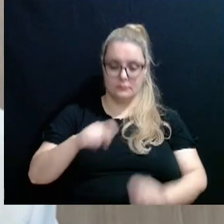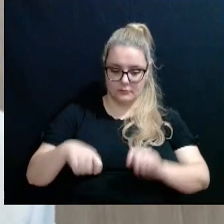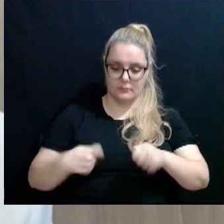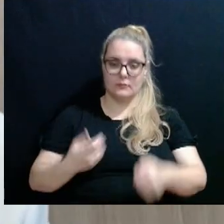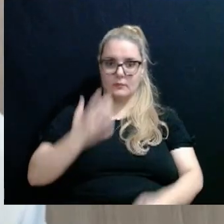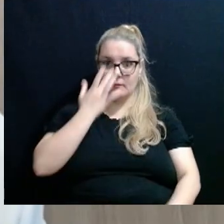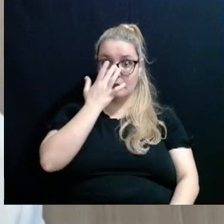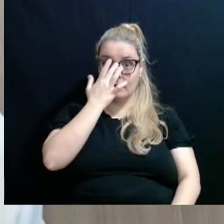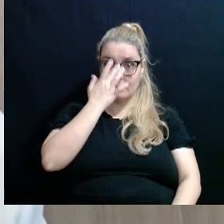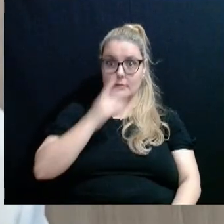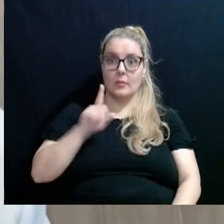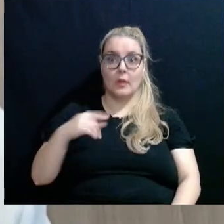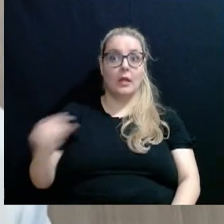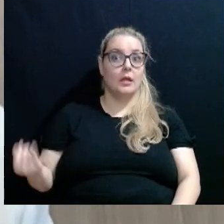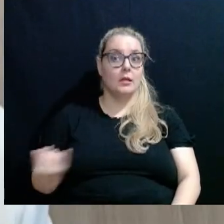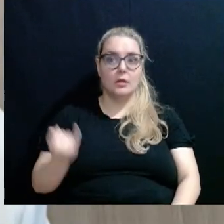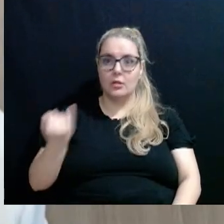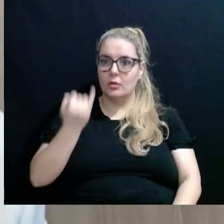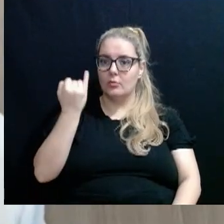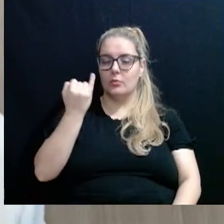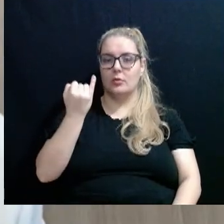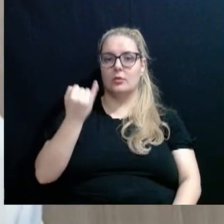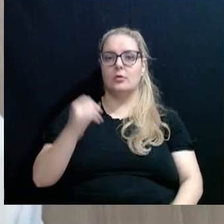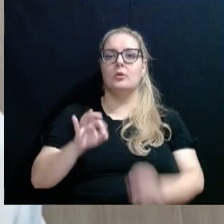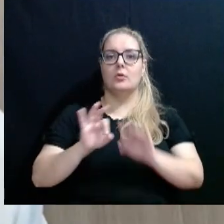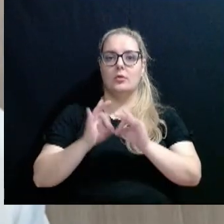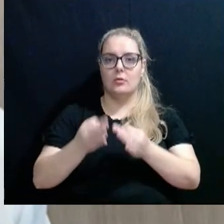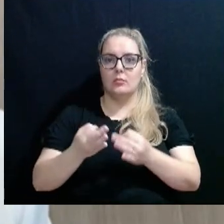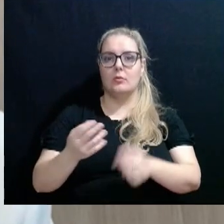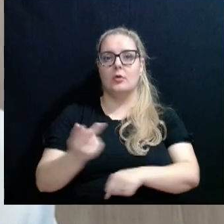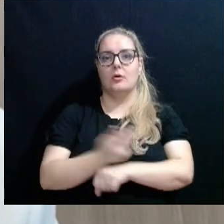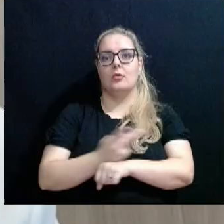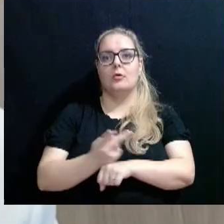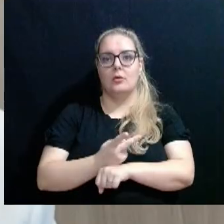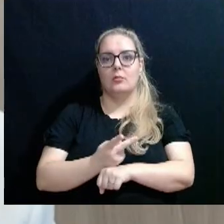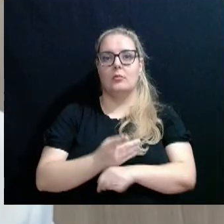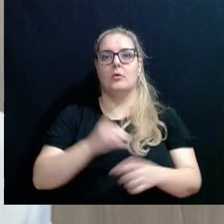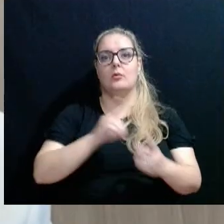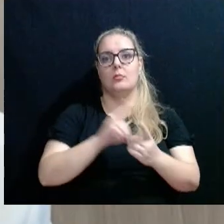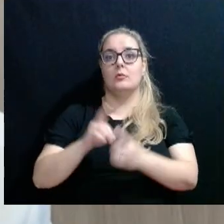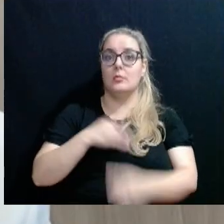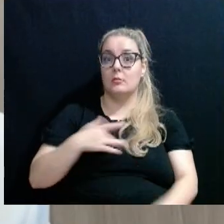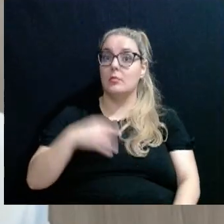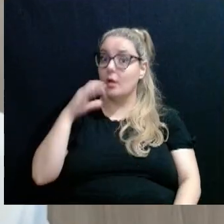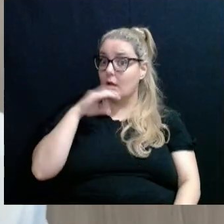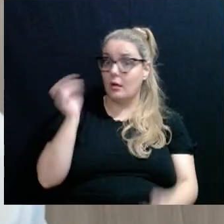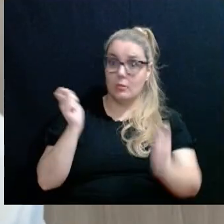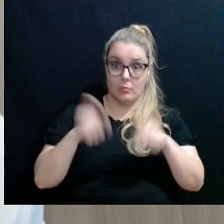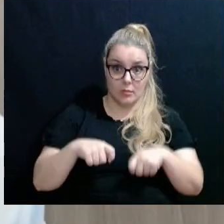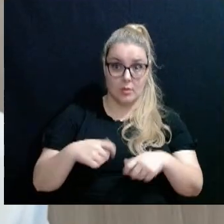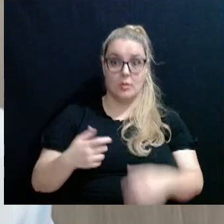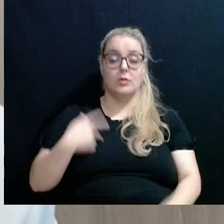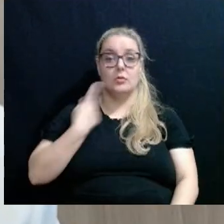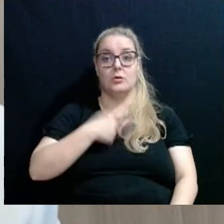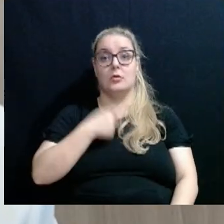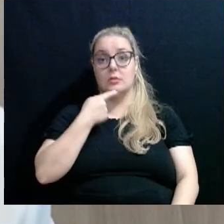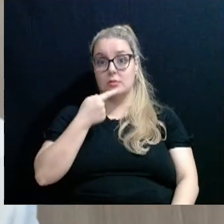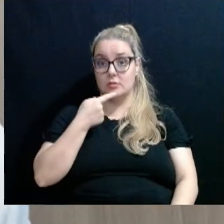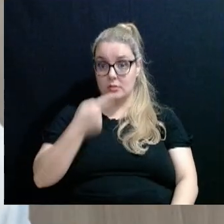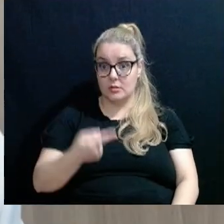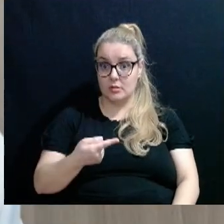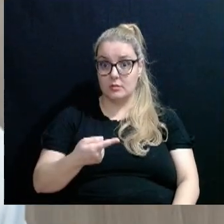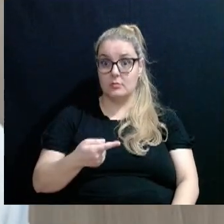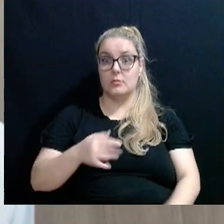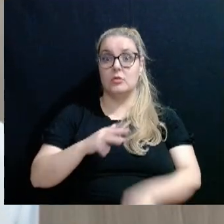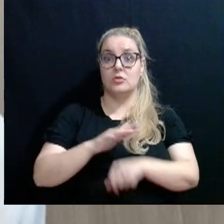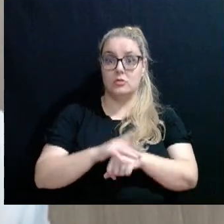desses sintomas, é fundamental que a família procure o atendimento de saúde o mais rápido possível. A gente está